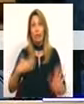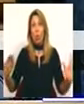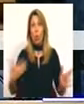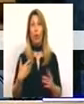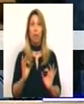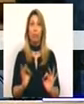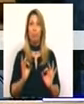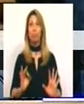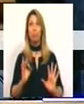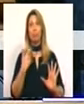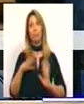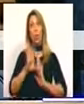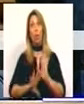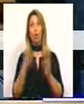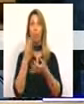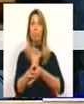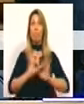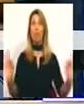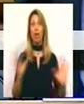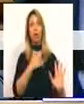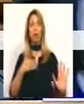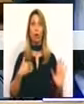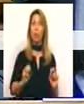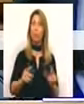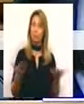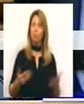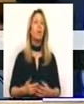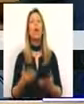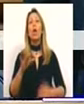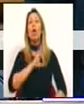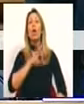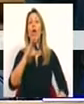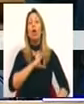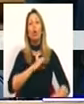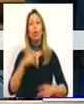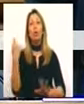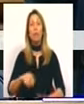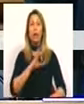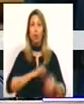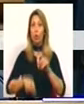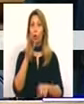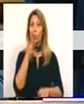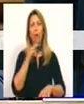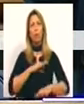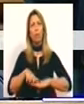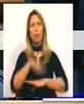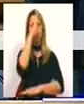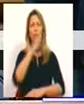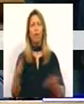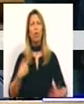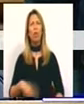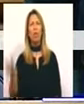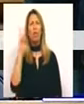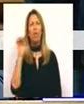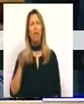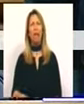saúde neste particular. Senhor Presidente, senhoras e senhores deputados, senhores membros do Governo, eu estava a ouvir aqui esta troca de acusações e de galhardetes e